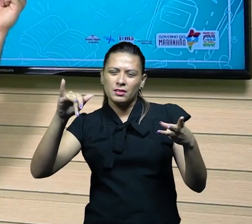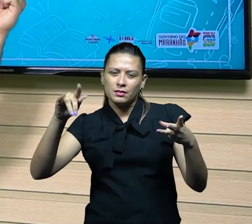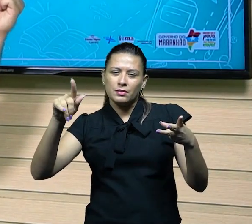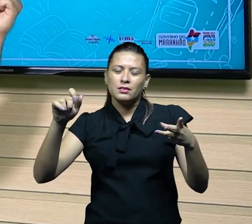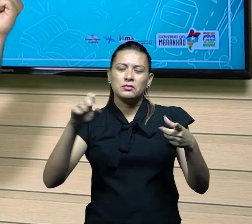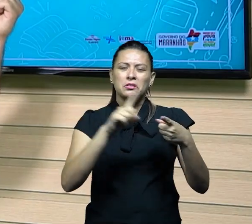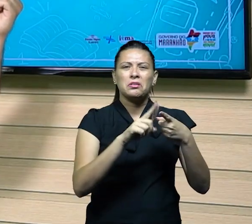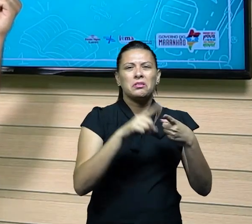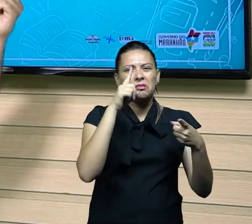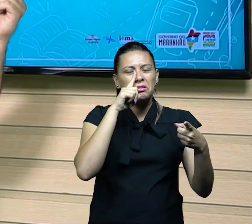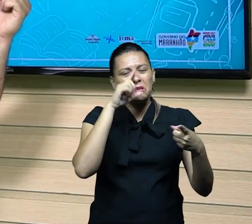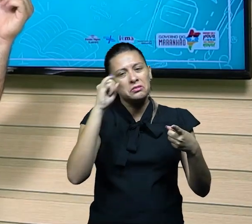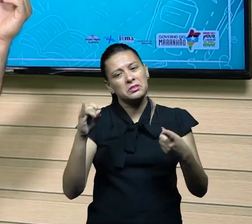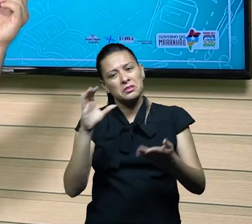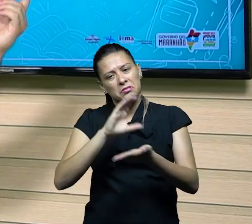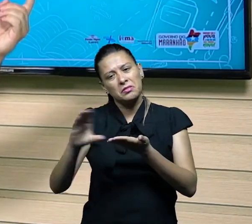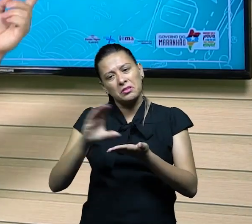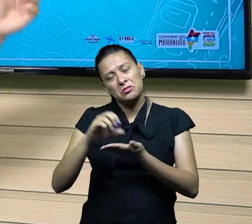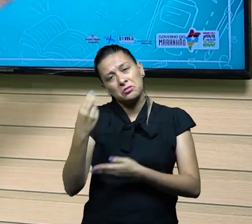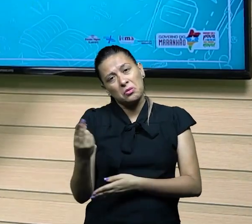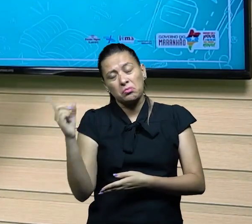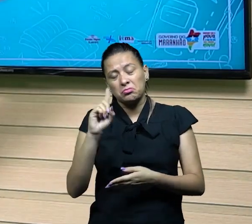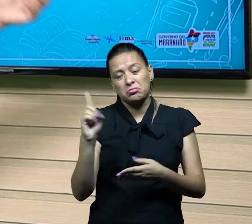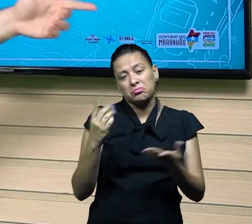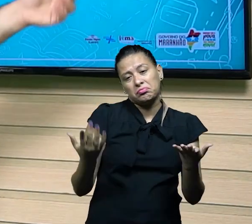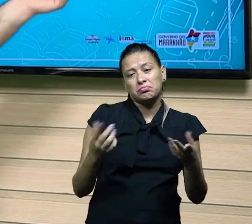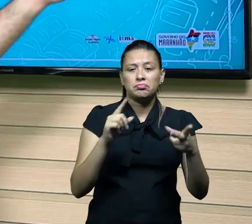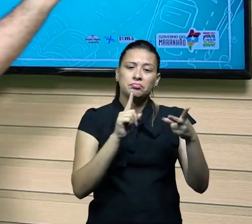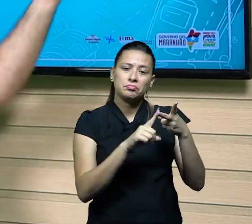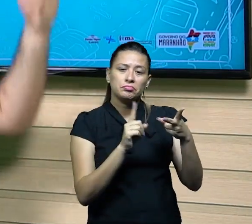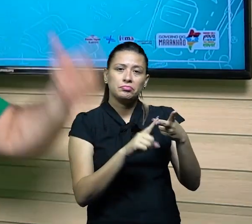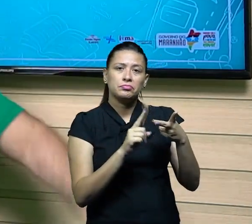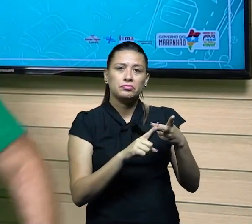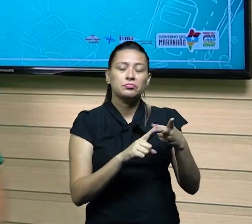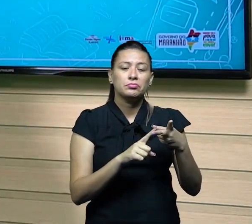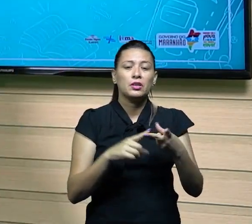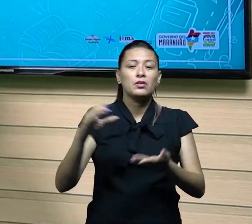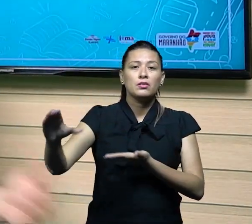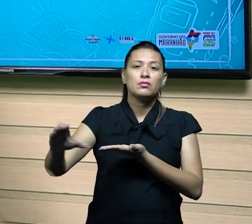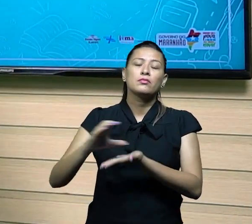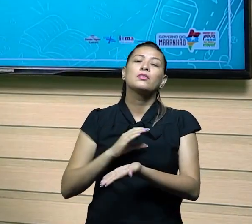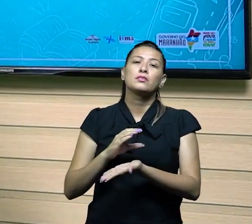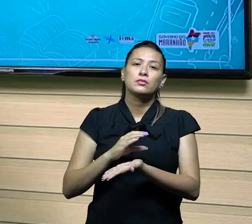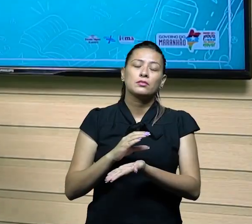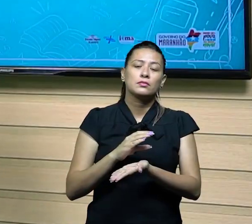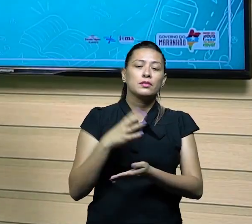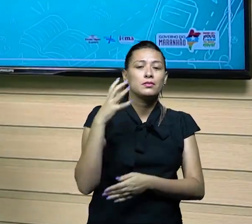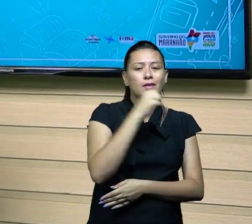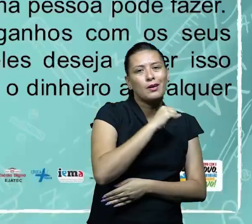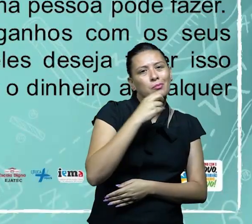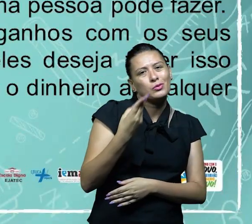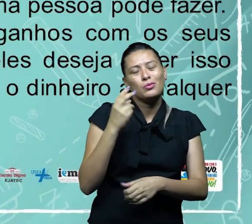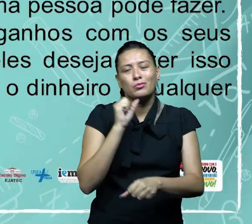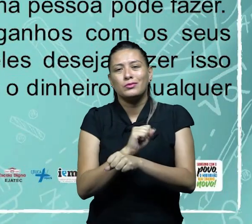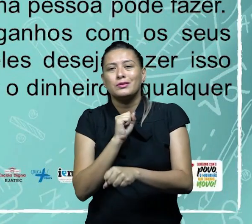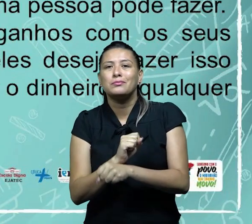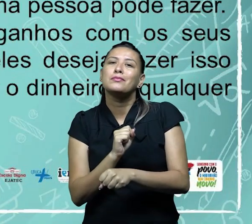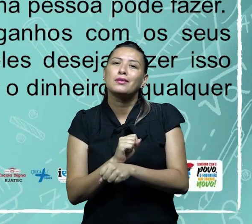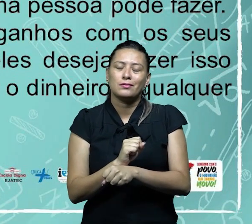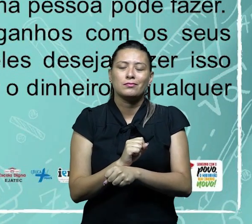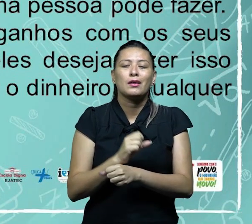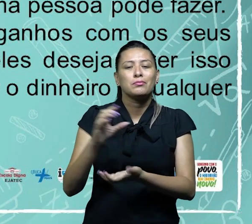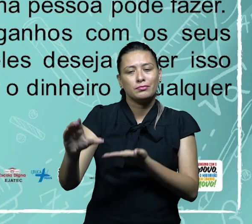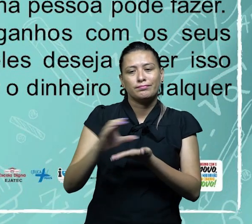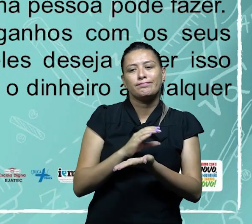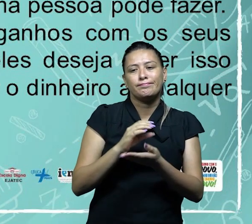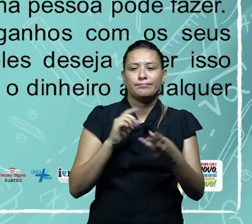posso ter retorno imediato, eu tenho que esperar um tempo para receber aquele dinheiro de investimento. E rentabilidade, quanto é que ele vai me render a determinado tempo, tá? Que